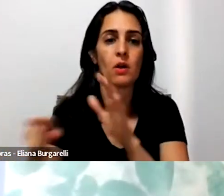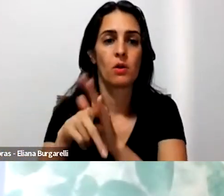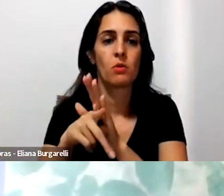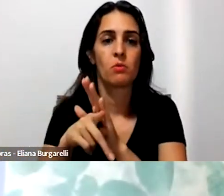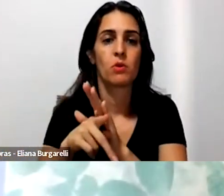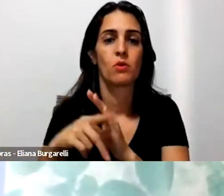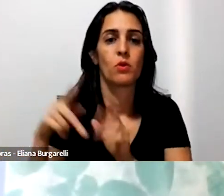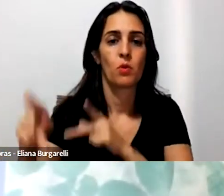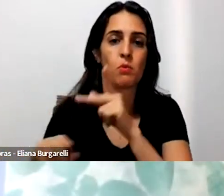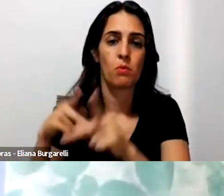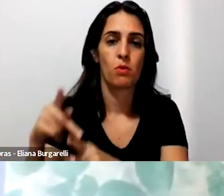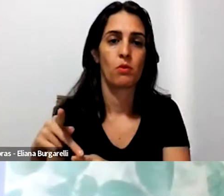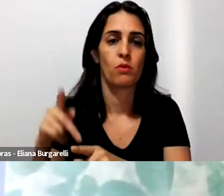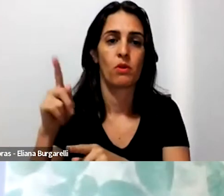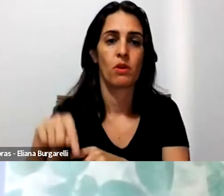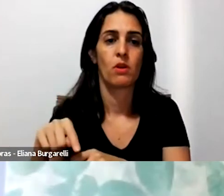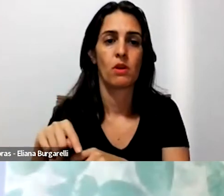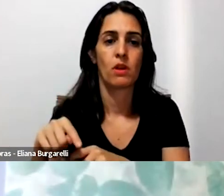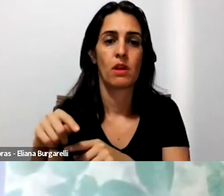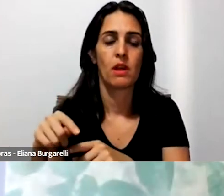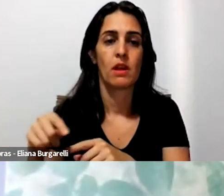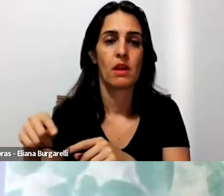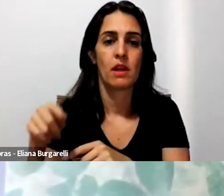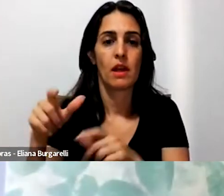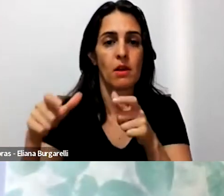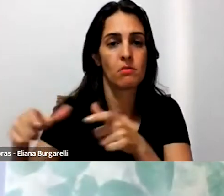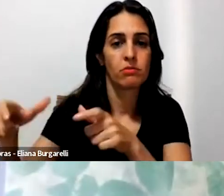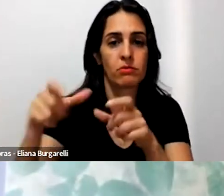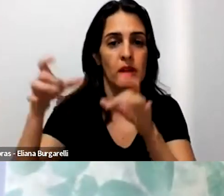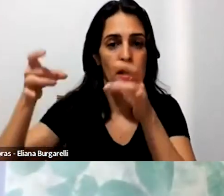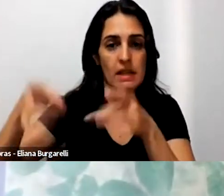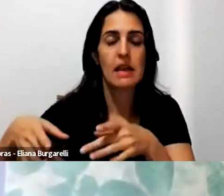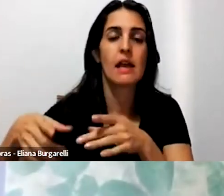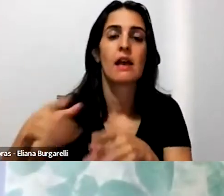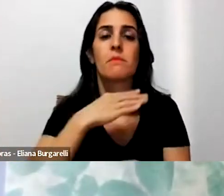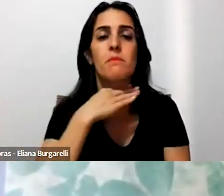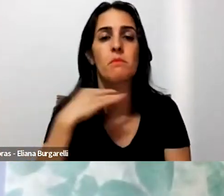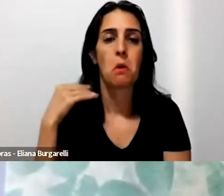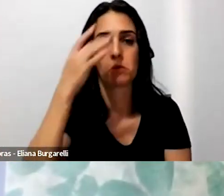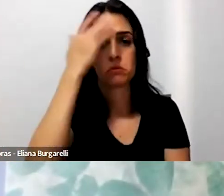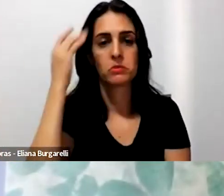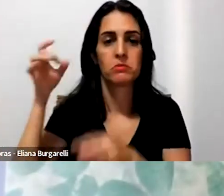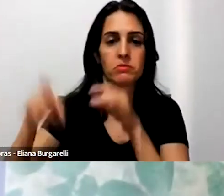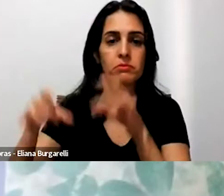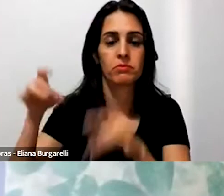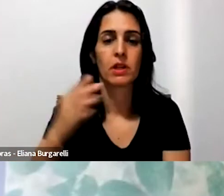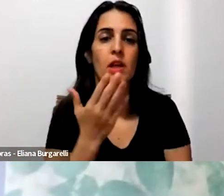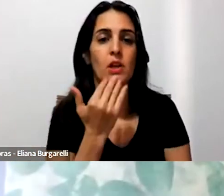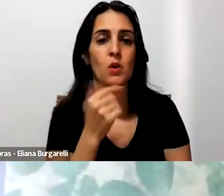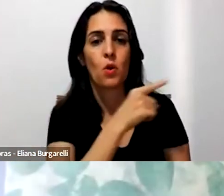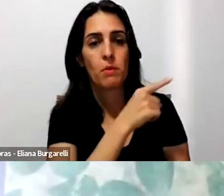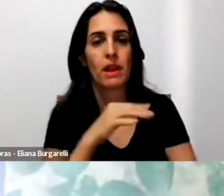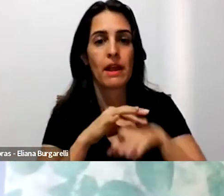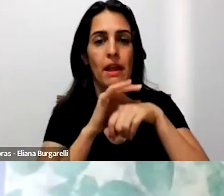consiga retirar, né, ter uma indenização para esse povo, onde essas 6.000 cabeças de gado,